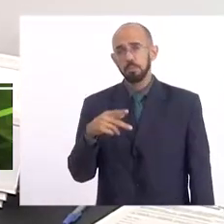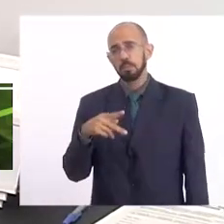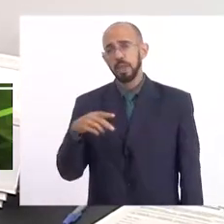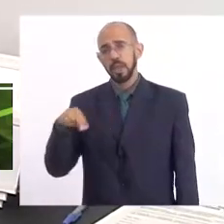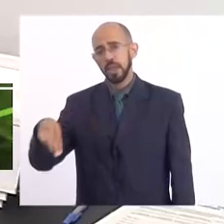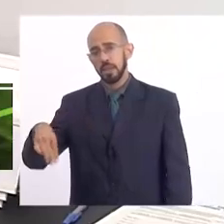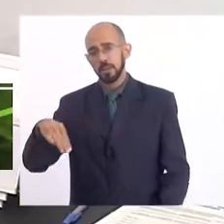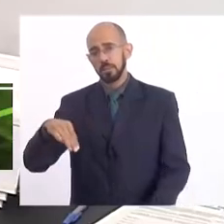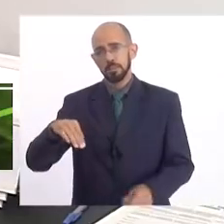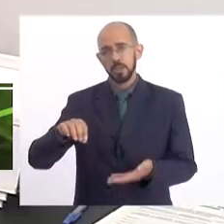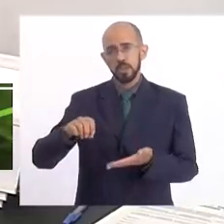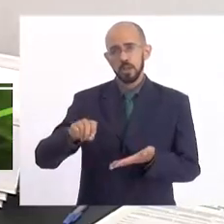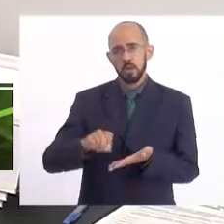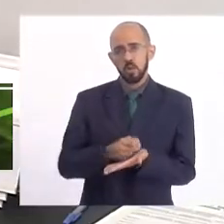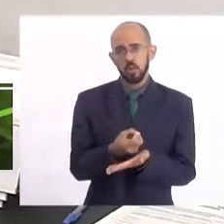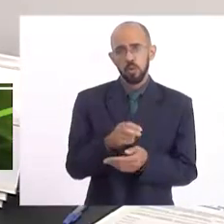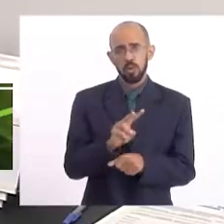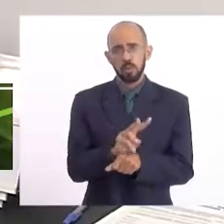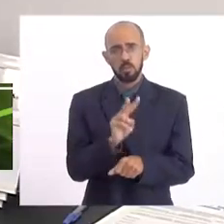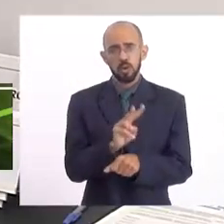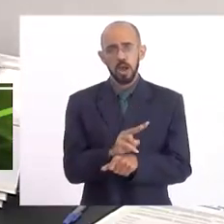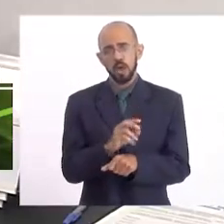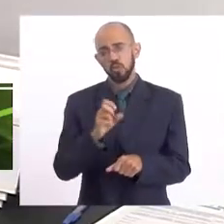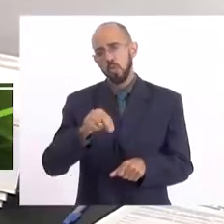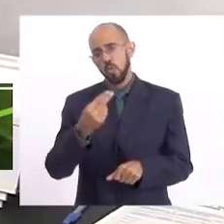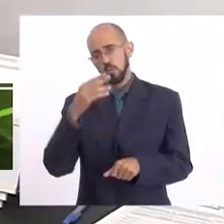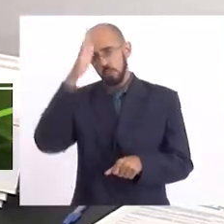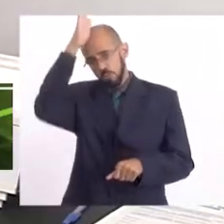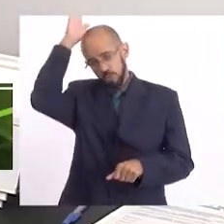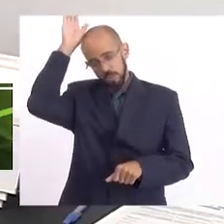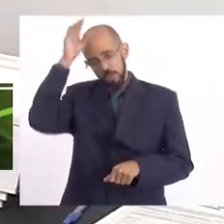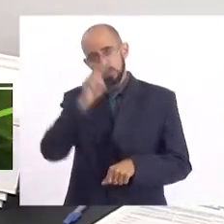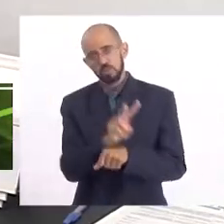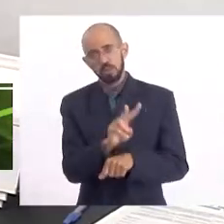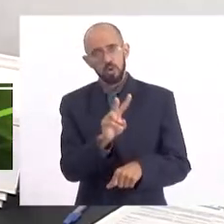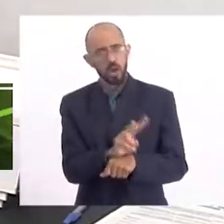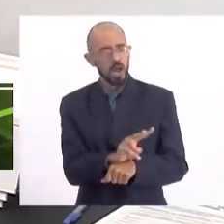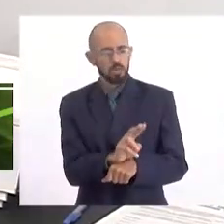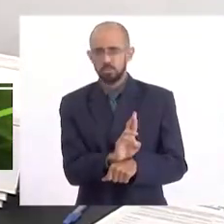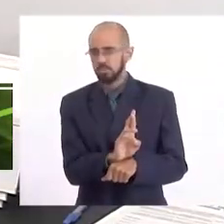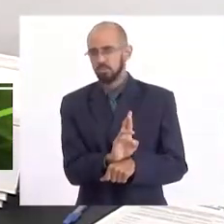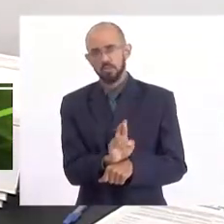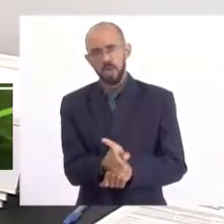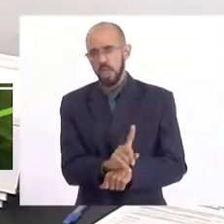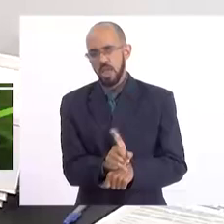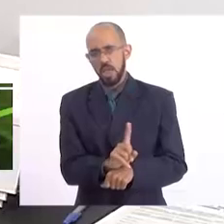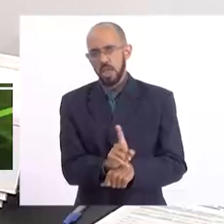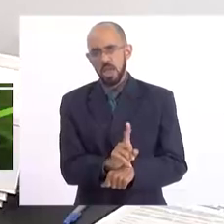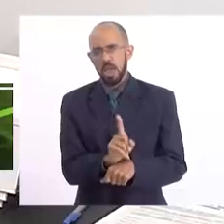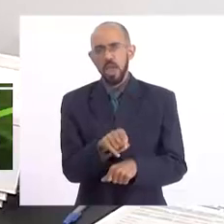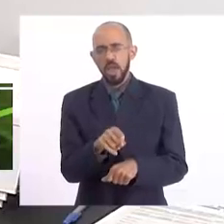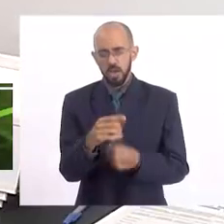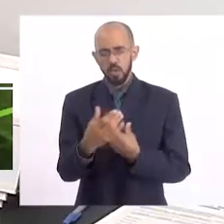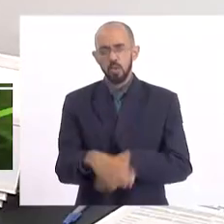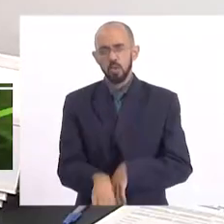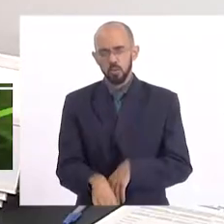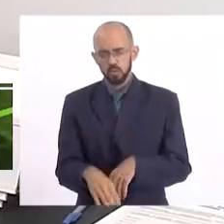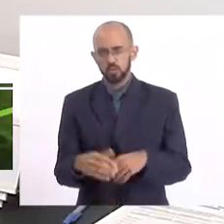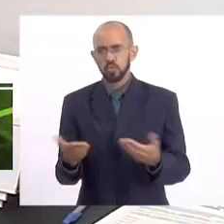nenhum bombeiro contratado, a gente não vê... É concurso público. Então, assim, é isso que a gente defende. Então, hoje a gente tem o cadastro